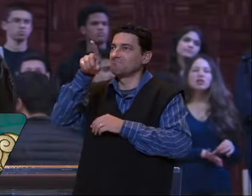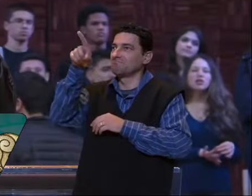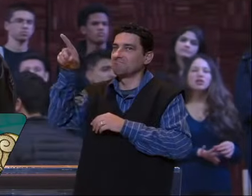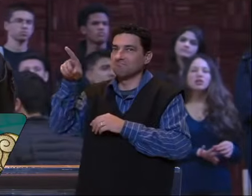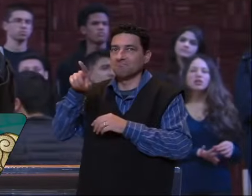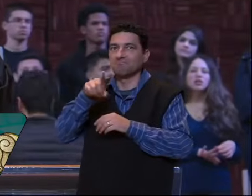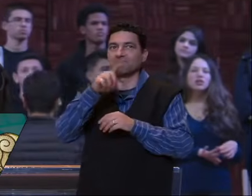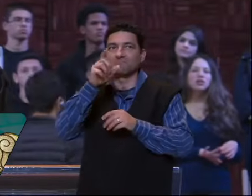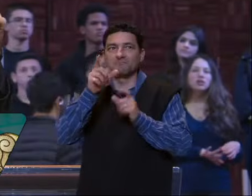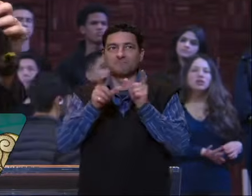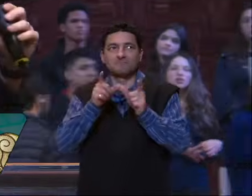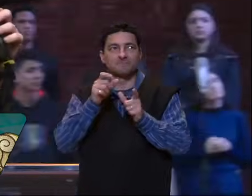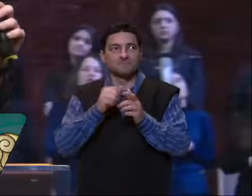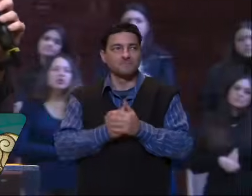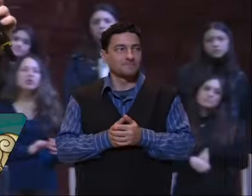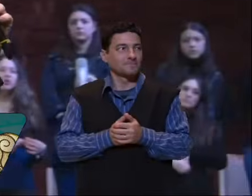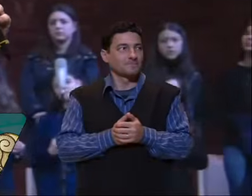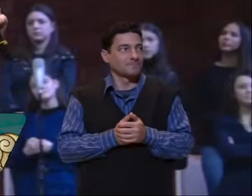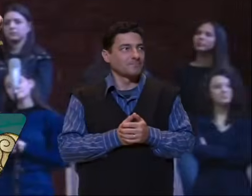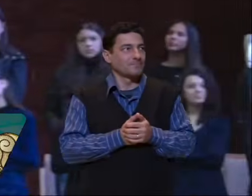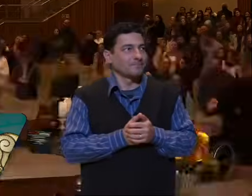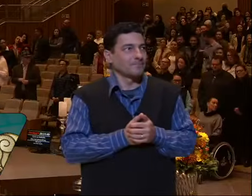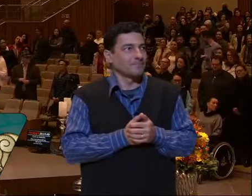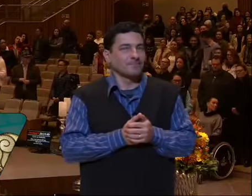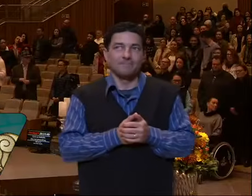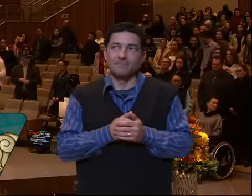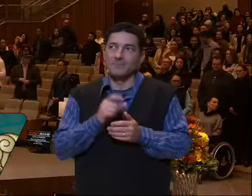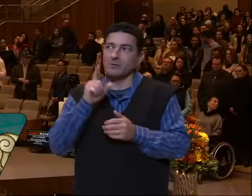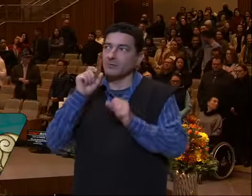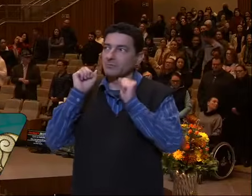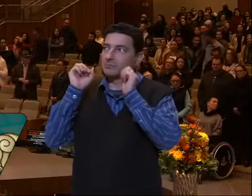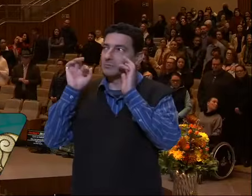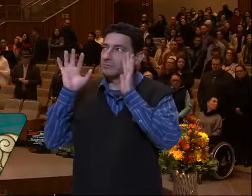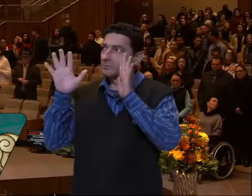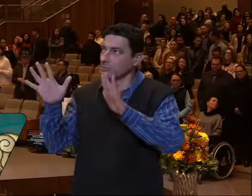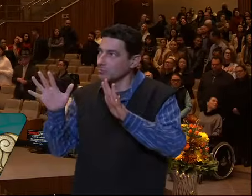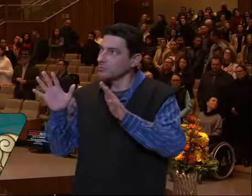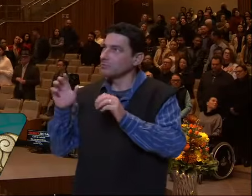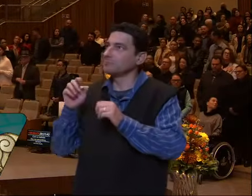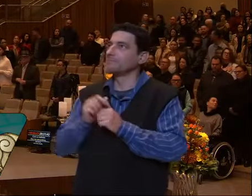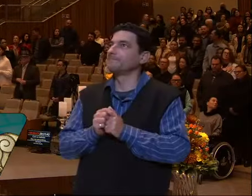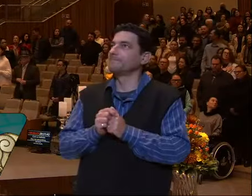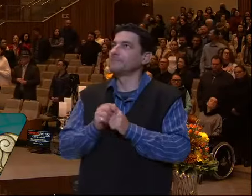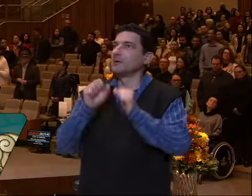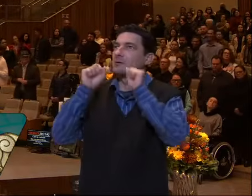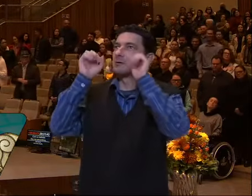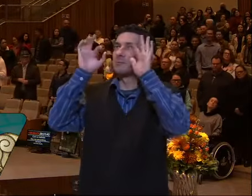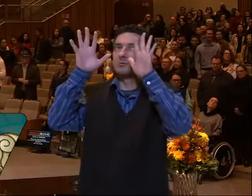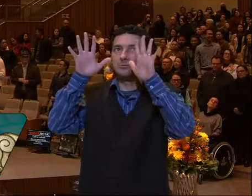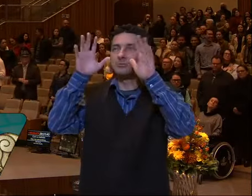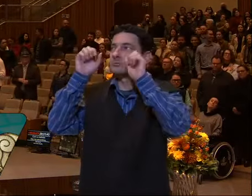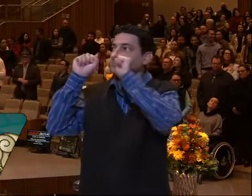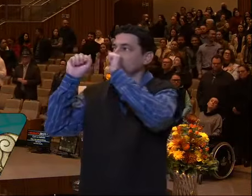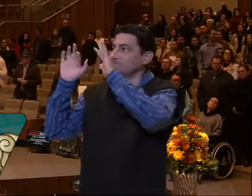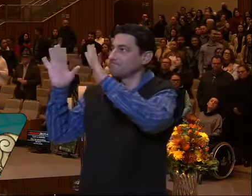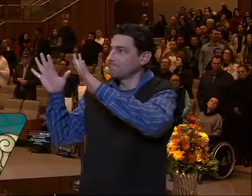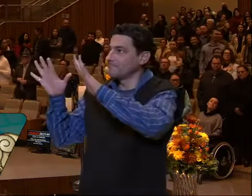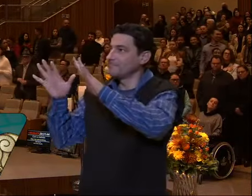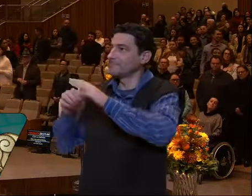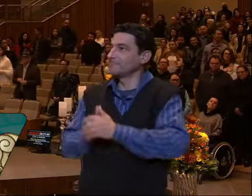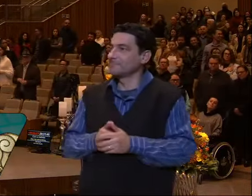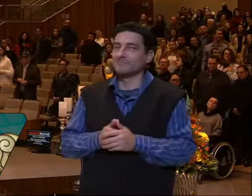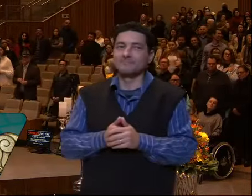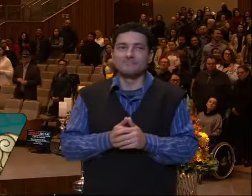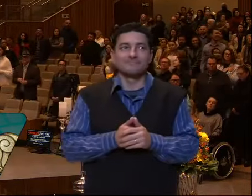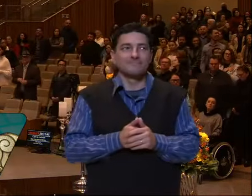Mais alguém? Levante a mão bem alto. Deus te abençoe, Deus te abençoe, Deus te abençoe. Mais alguém? Levanta a mão bem alto. Deus te abençoe, querida.